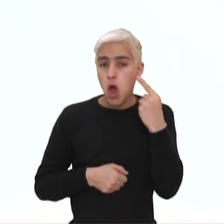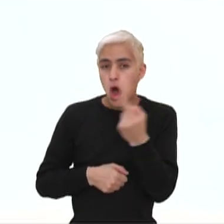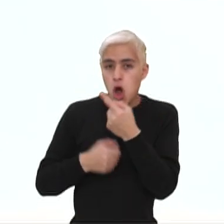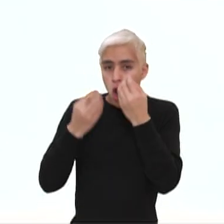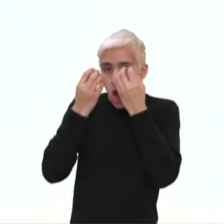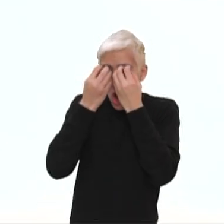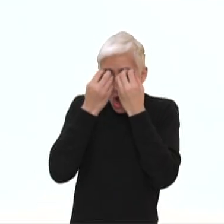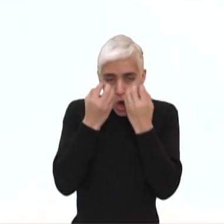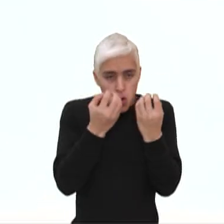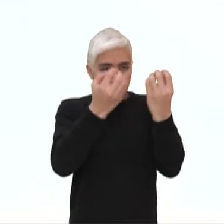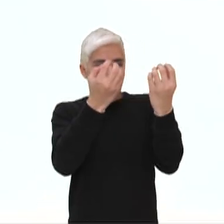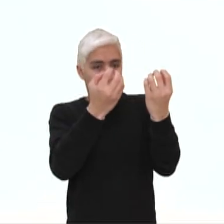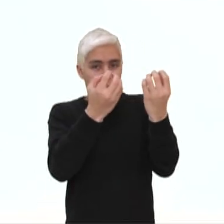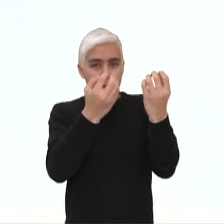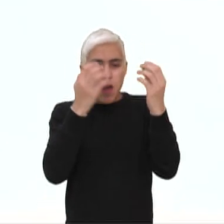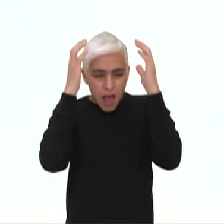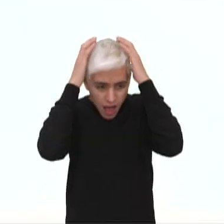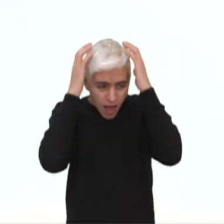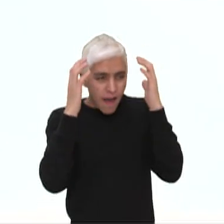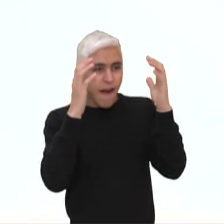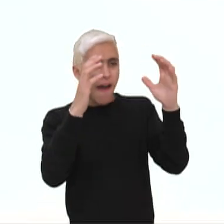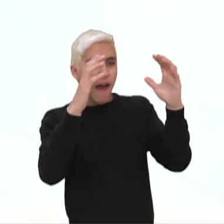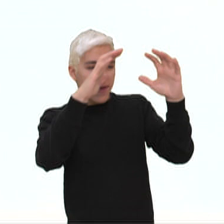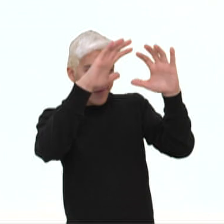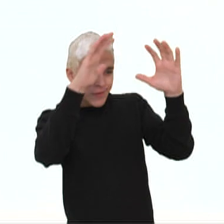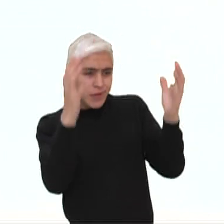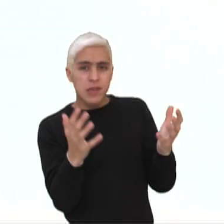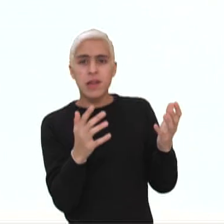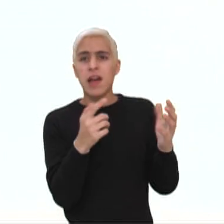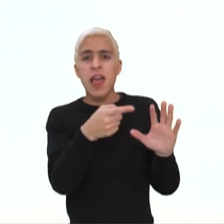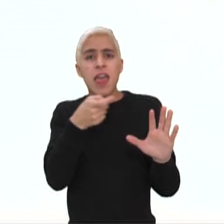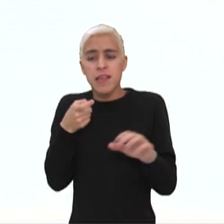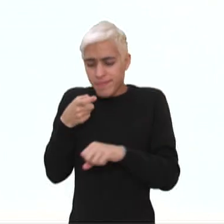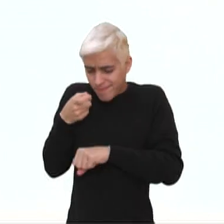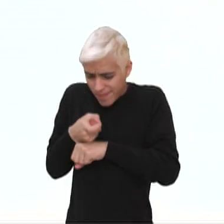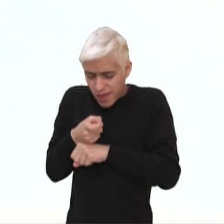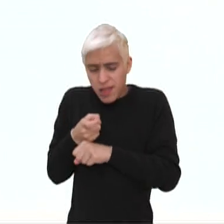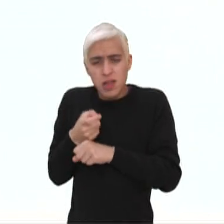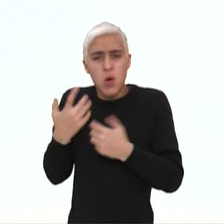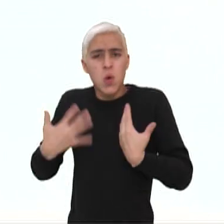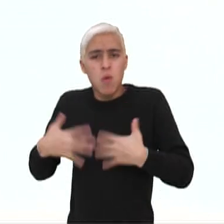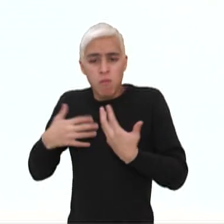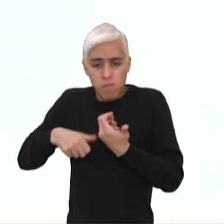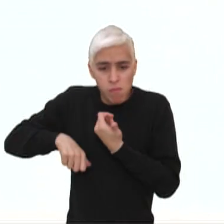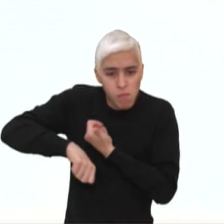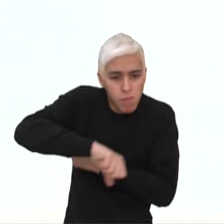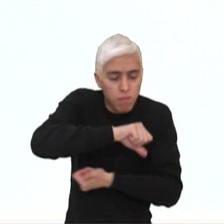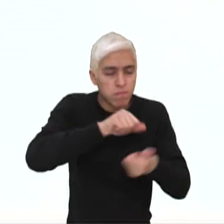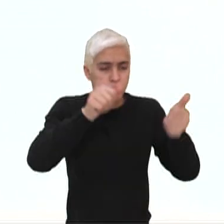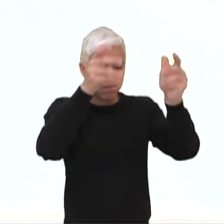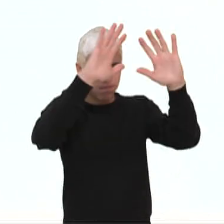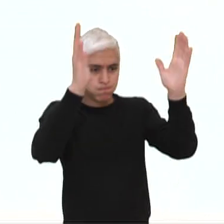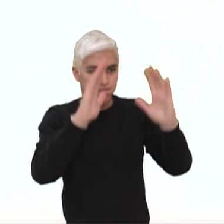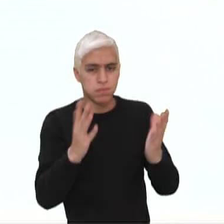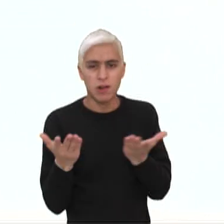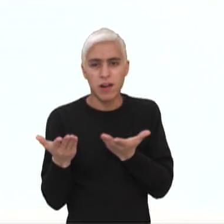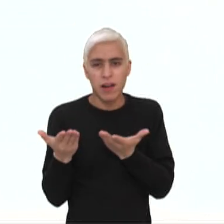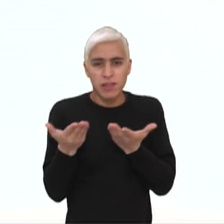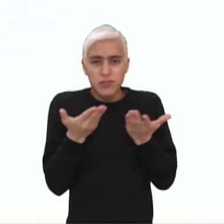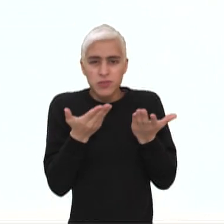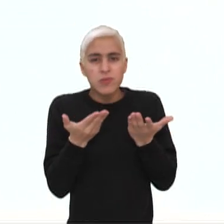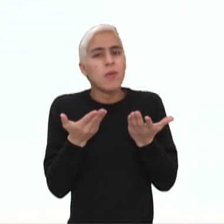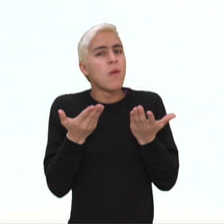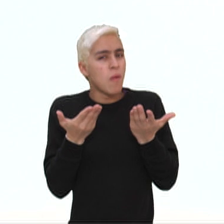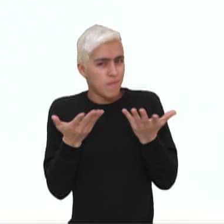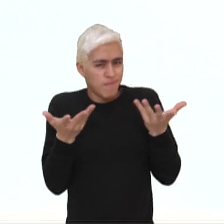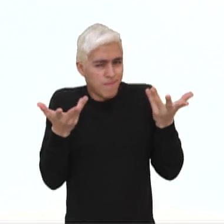do cabelo. Gente, isso aqui era uma pedra, era uma rocha extremamente dura e foi transformada nisso que vocês estão vendo. É